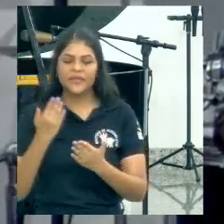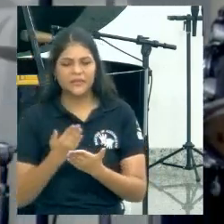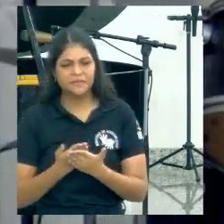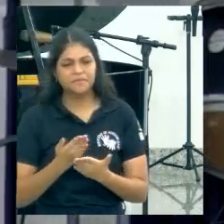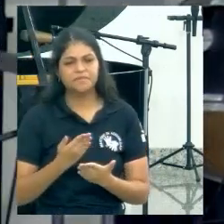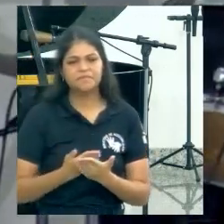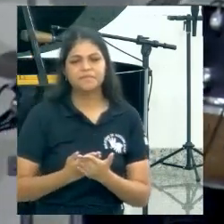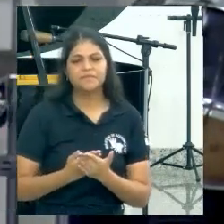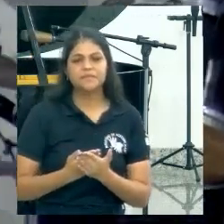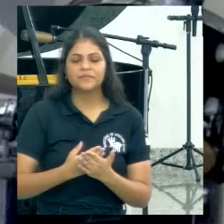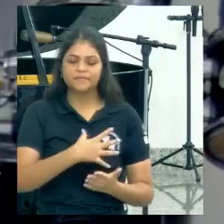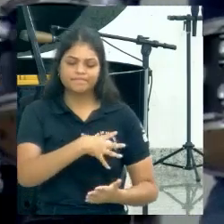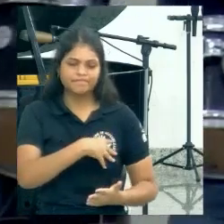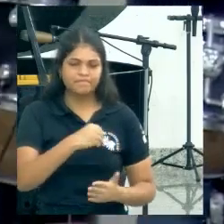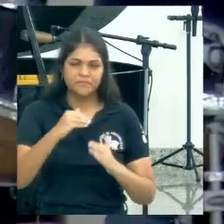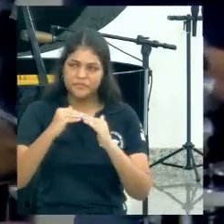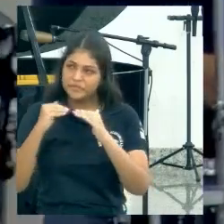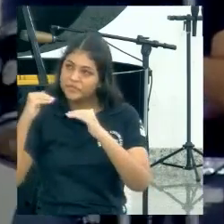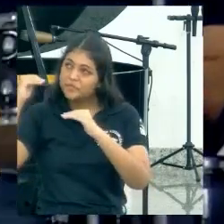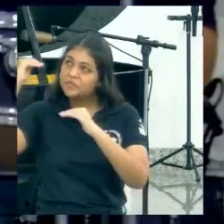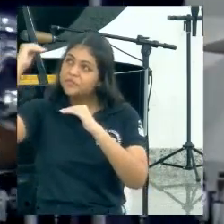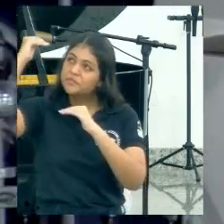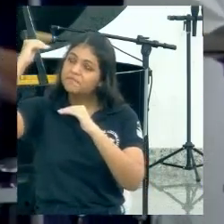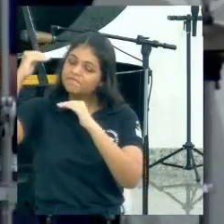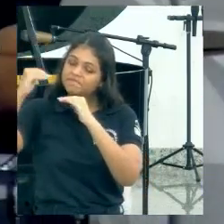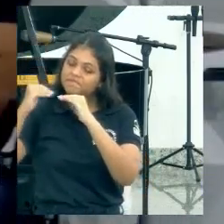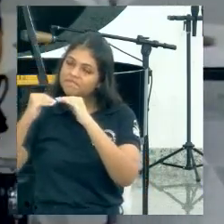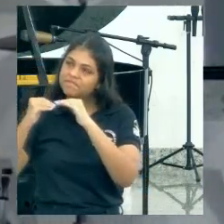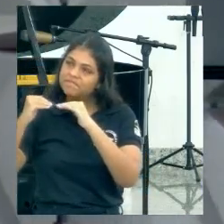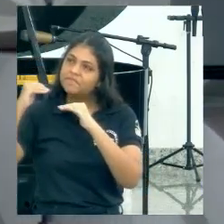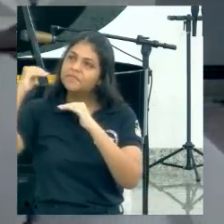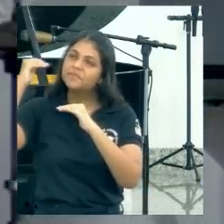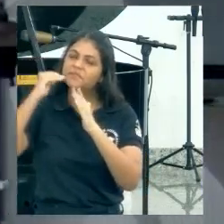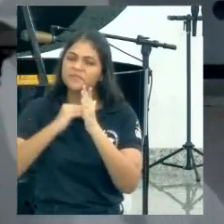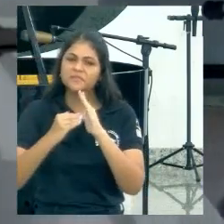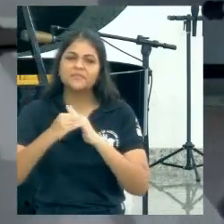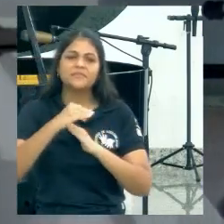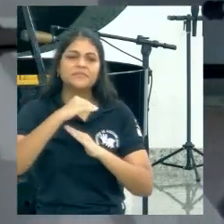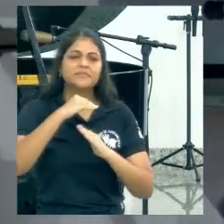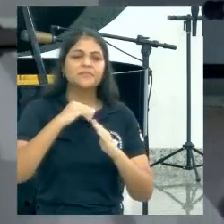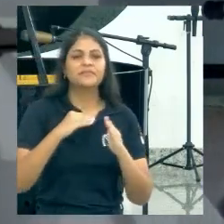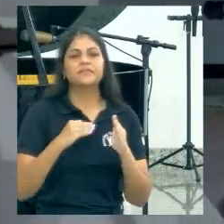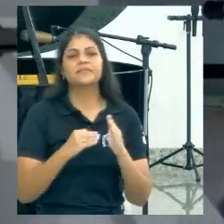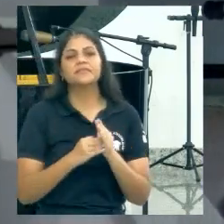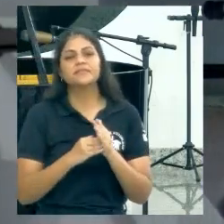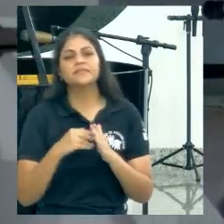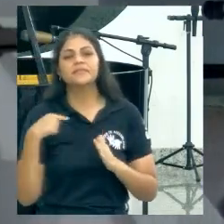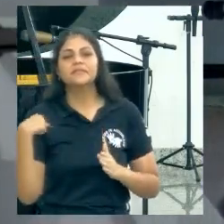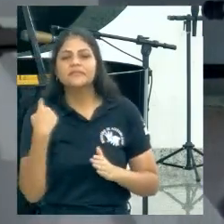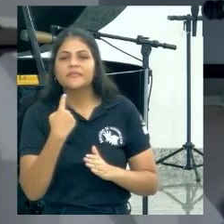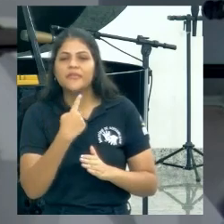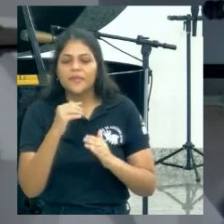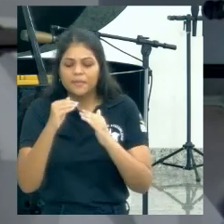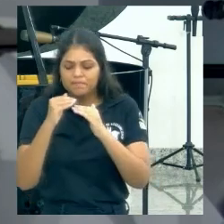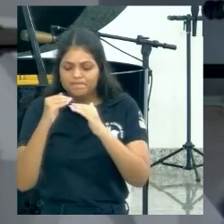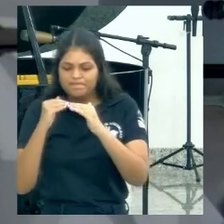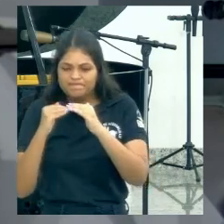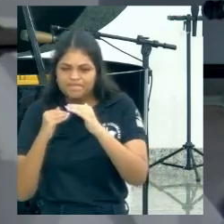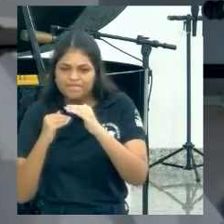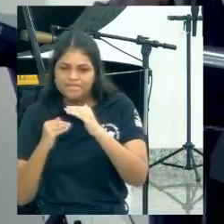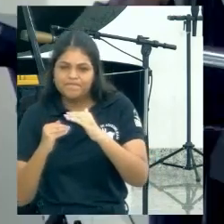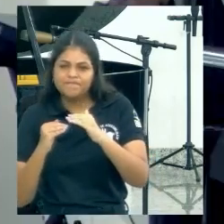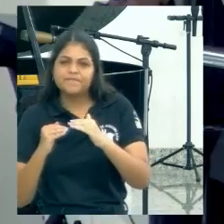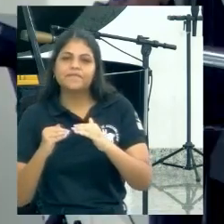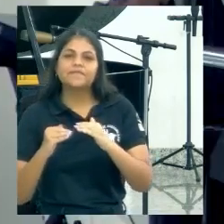que é o super filho, super filha, super irmão, super pai, super mãe, e a gente vai sendo sufocado por tudo isso? Ele disse,